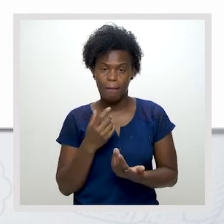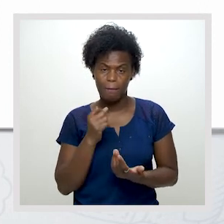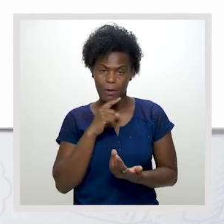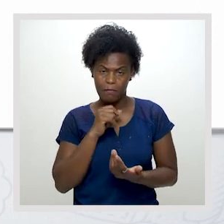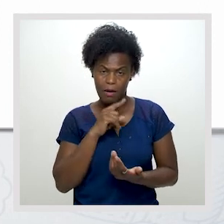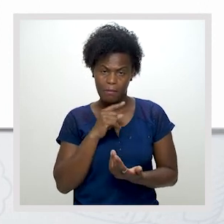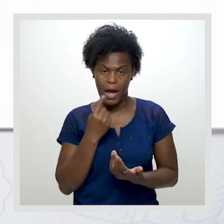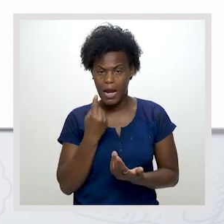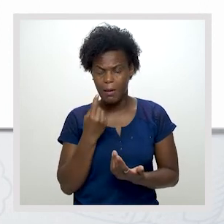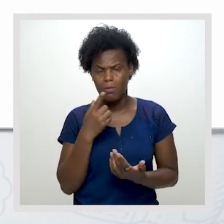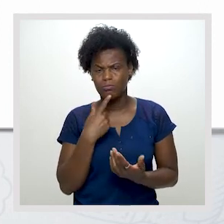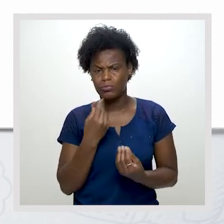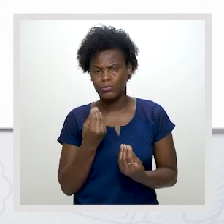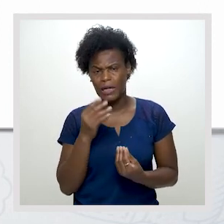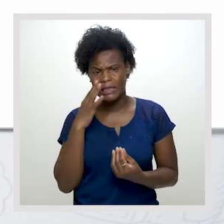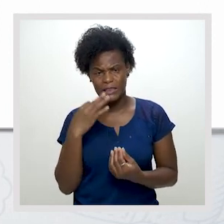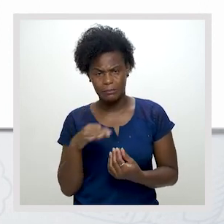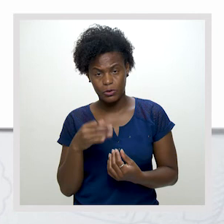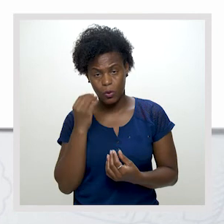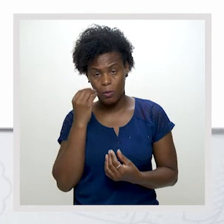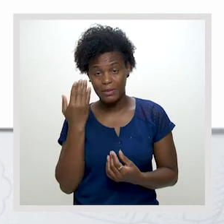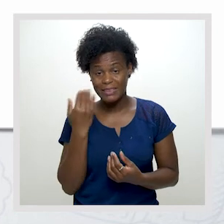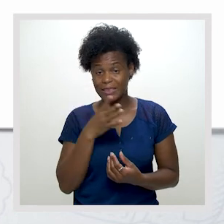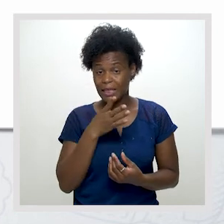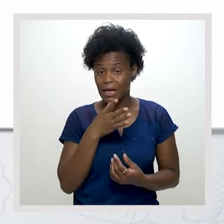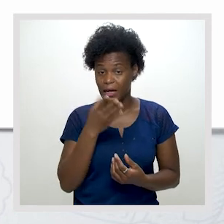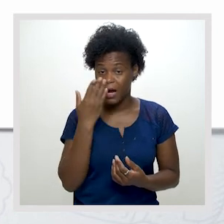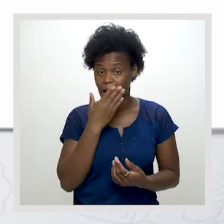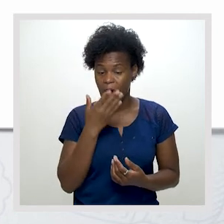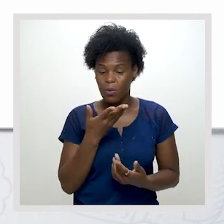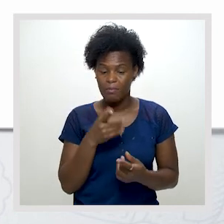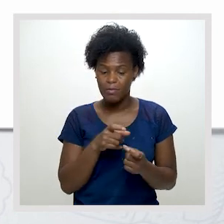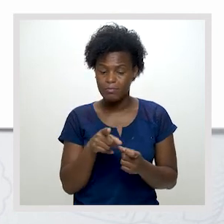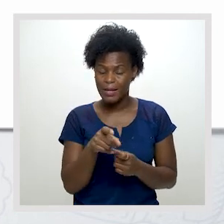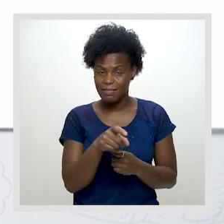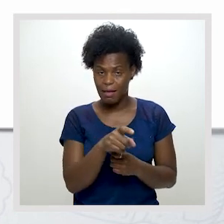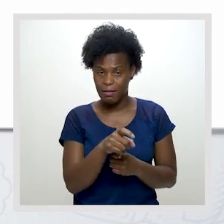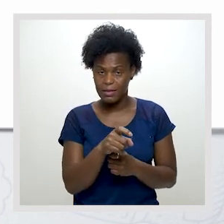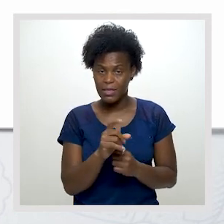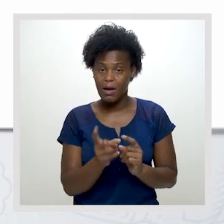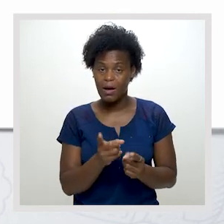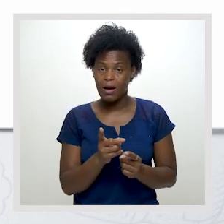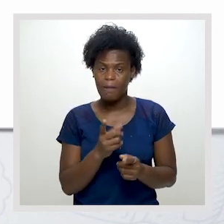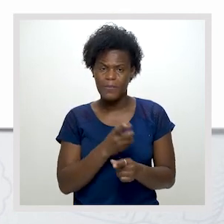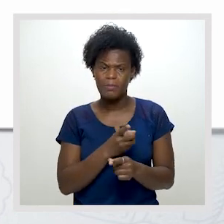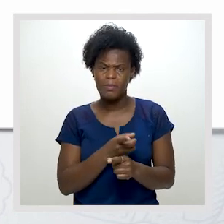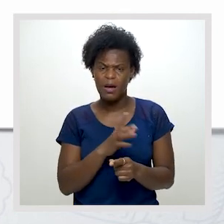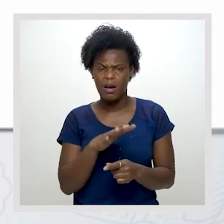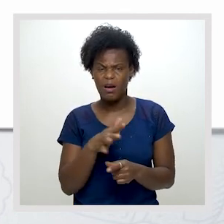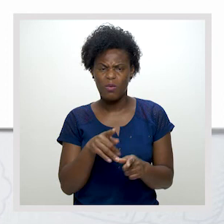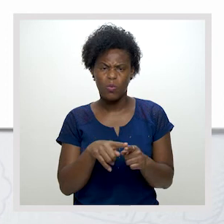provavelmente muito simples, como eu tinha vos dito na aula, bactérias, né? Nesse caso, assemelhavam-se